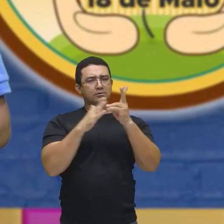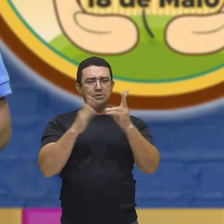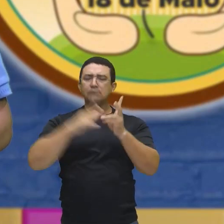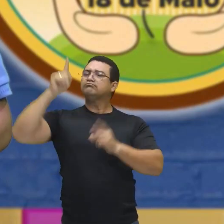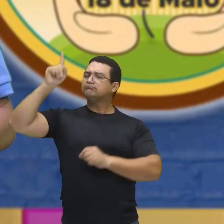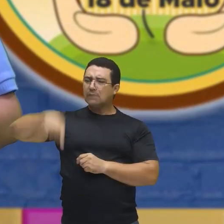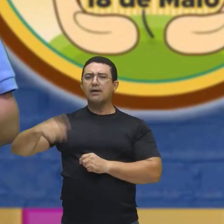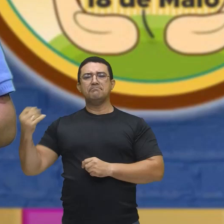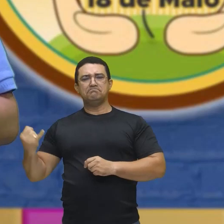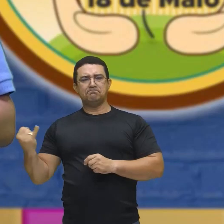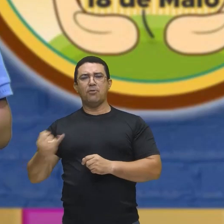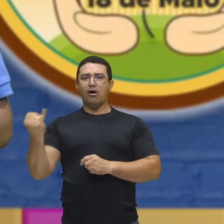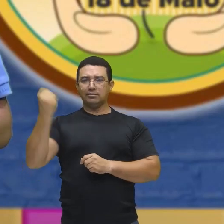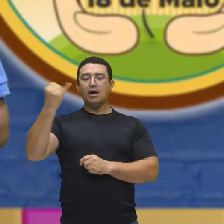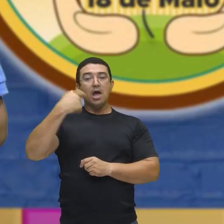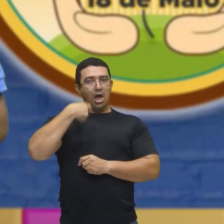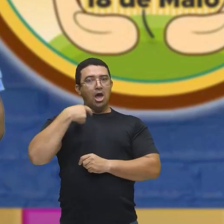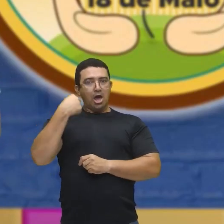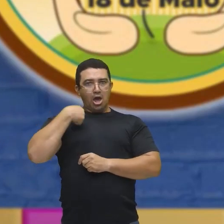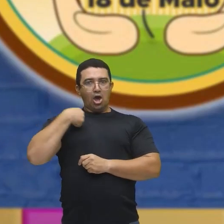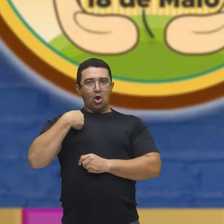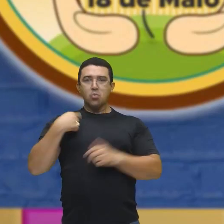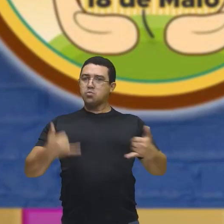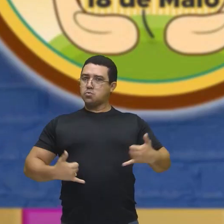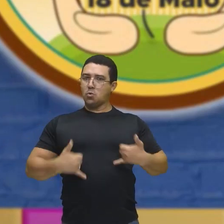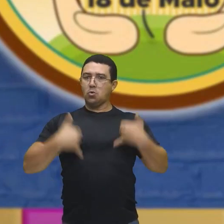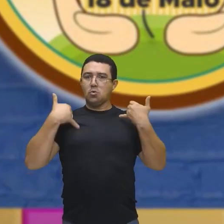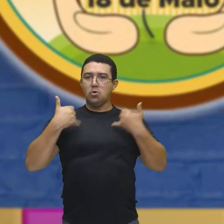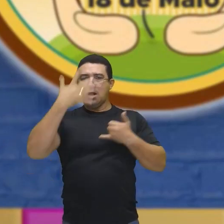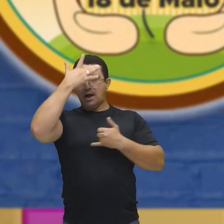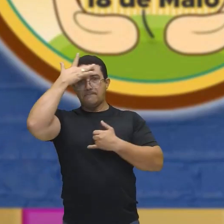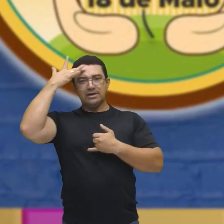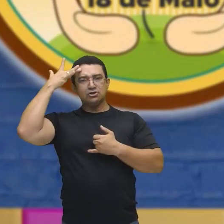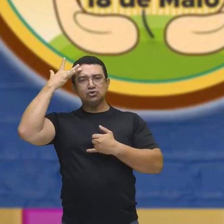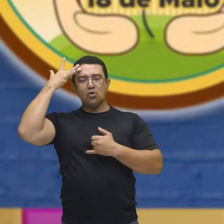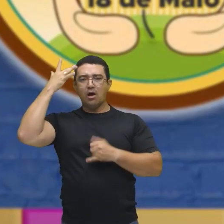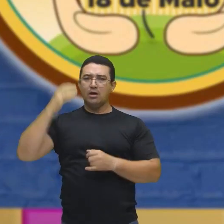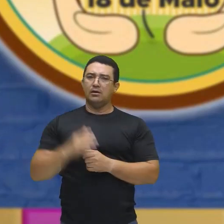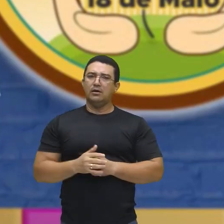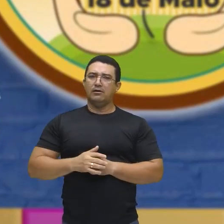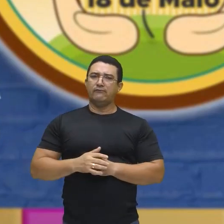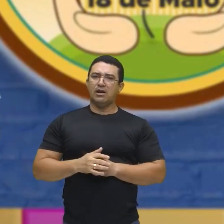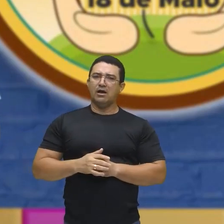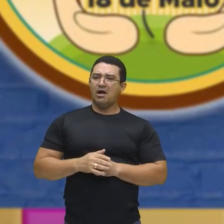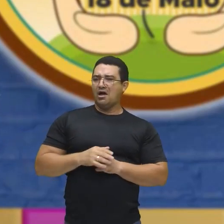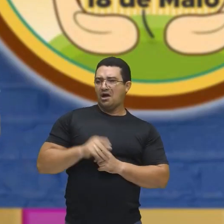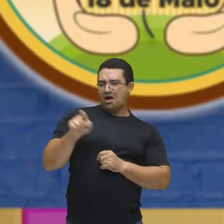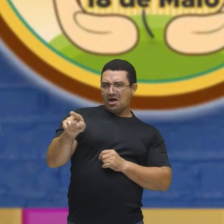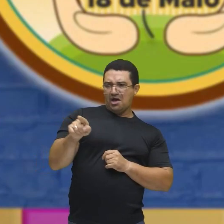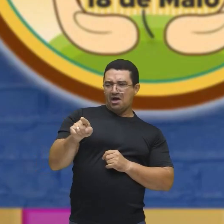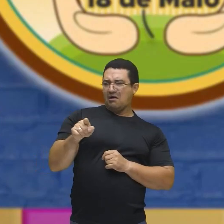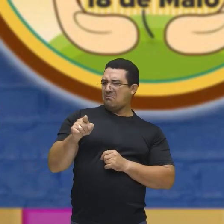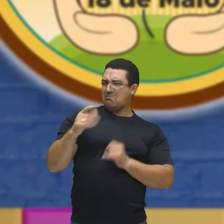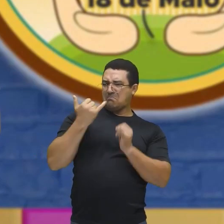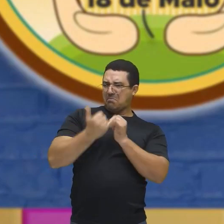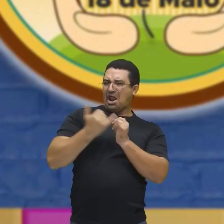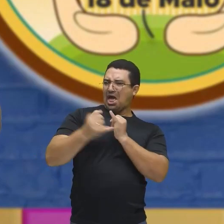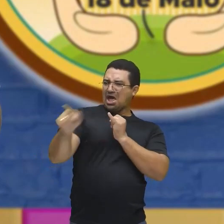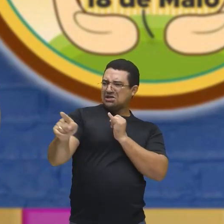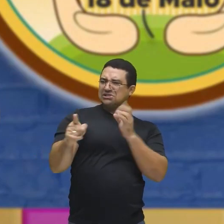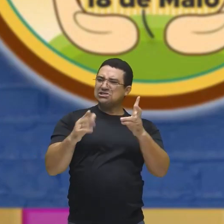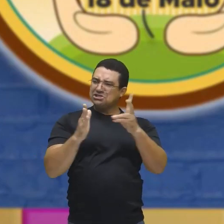muito importante e eu tenho orgulho quando alguém fala, como eu comentei com vocês, ah, está fazendo coisa de índio, parece